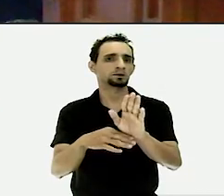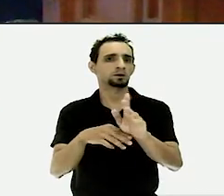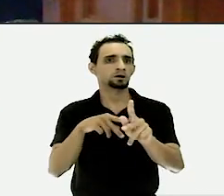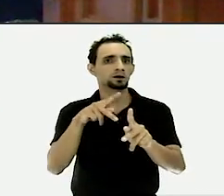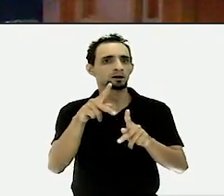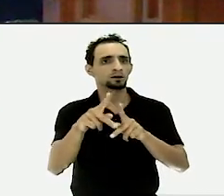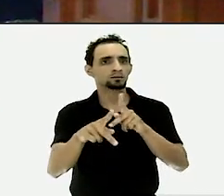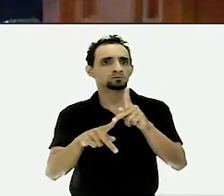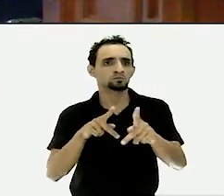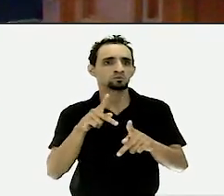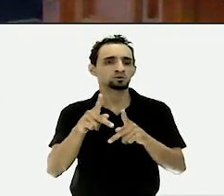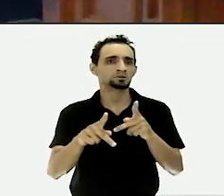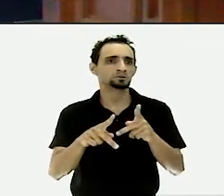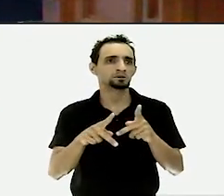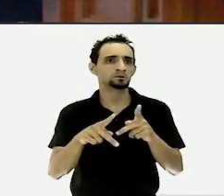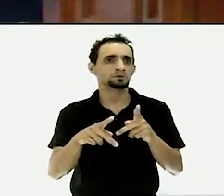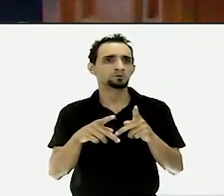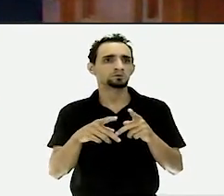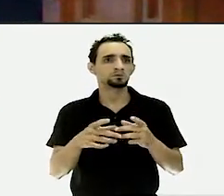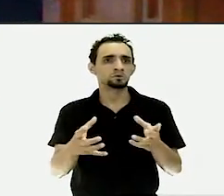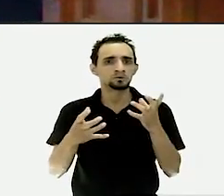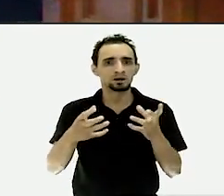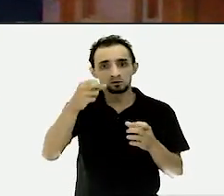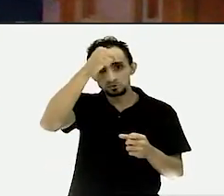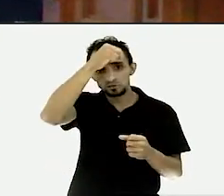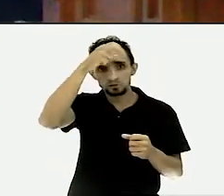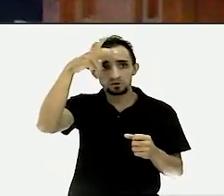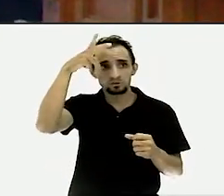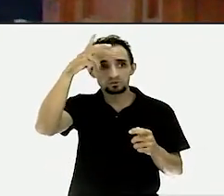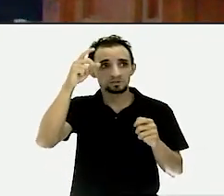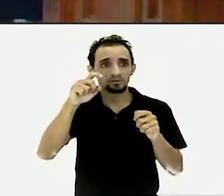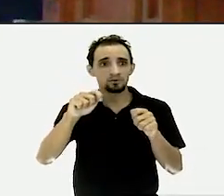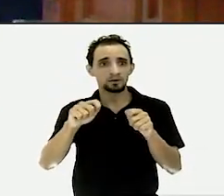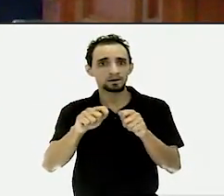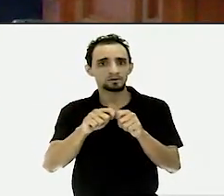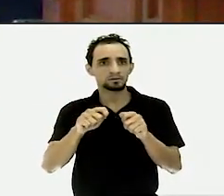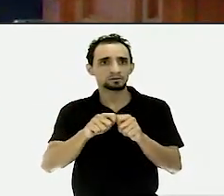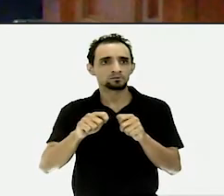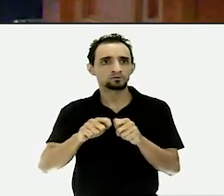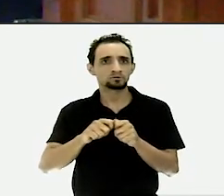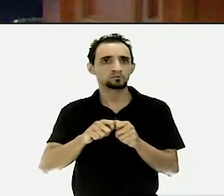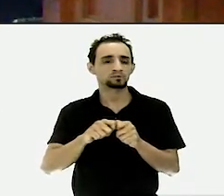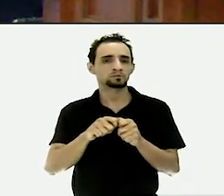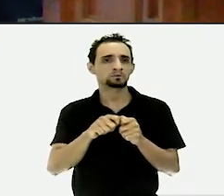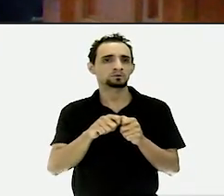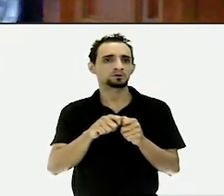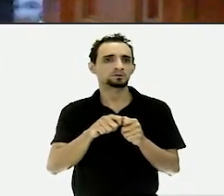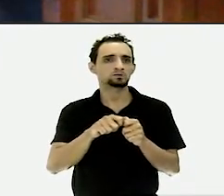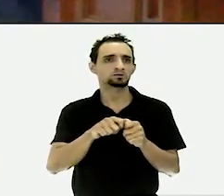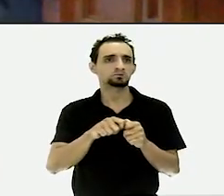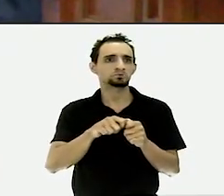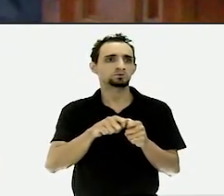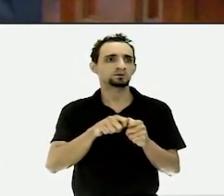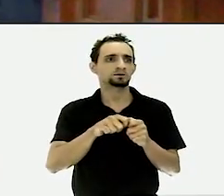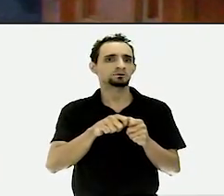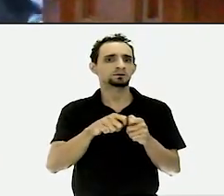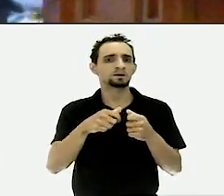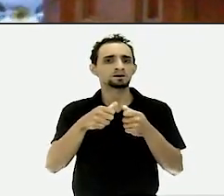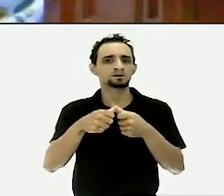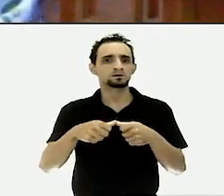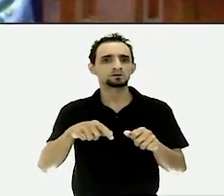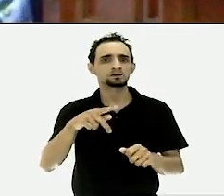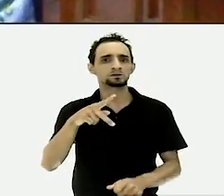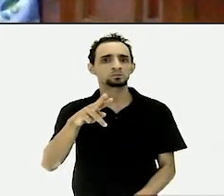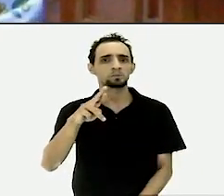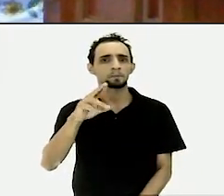e o executivo. Então, já antemão, se o prefeito estiver ouvindo, a equipe do prefeito estiver ouvindo, eu já sou contra isso.